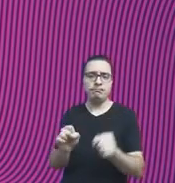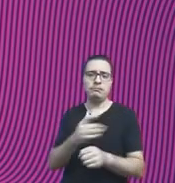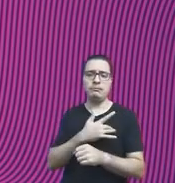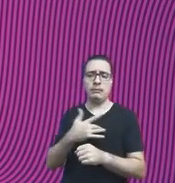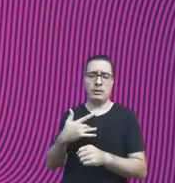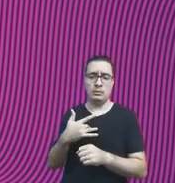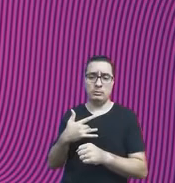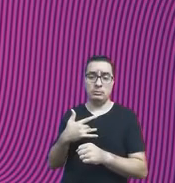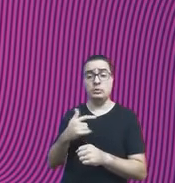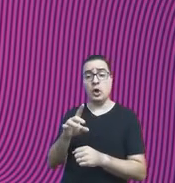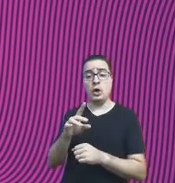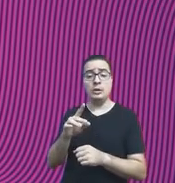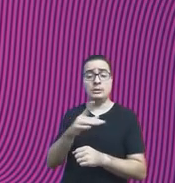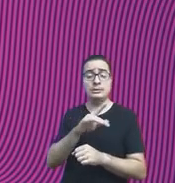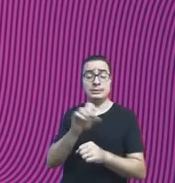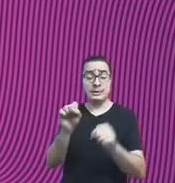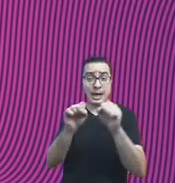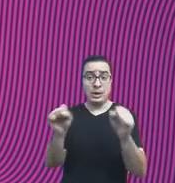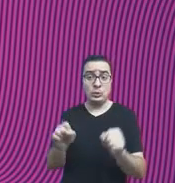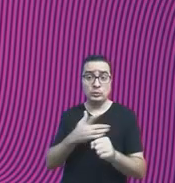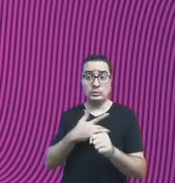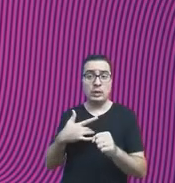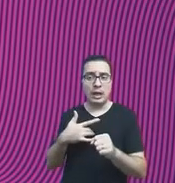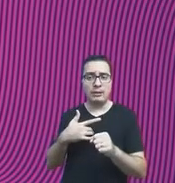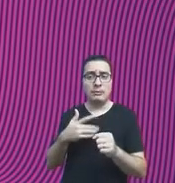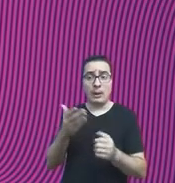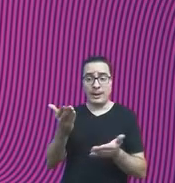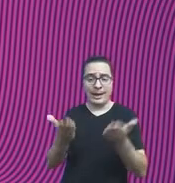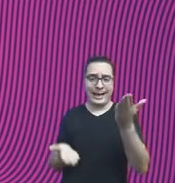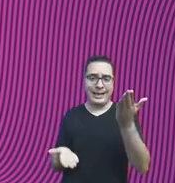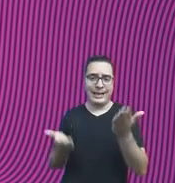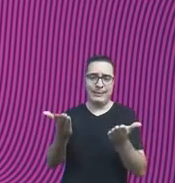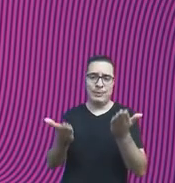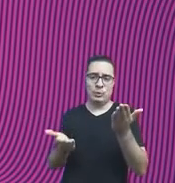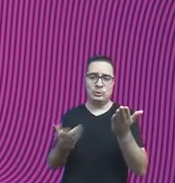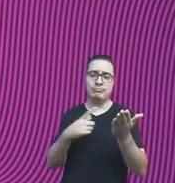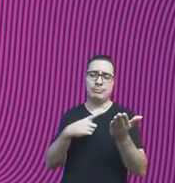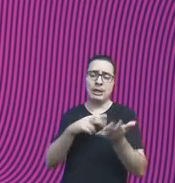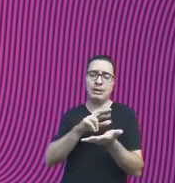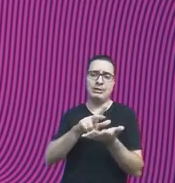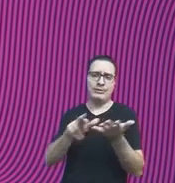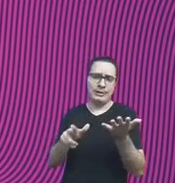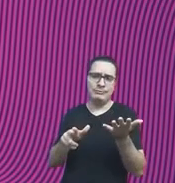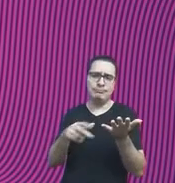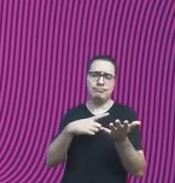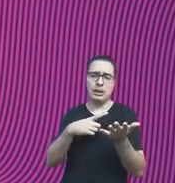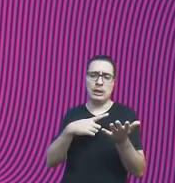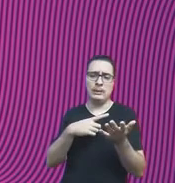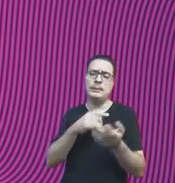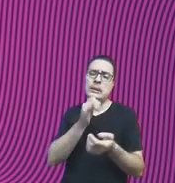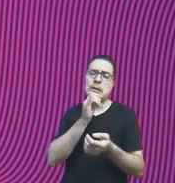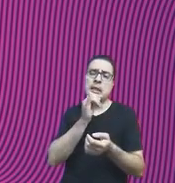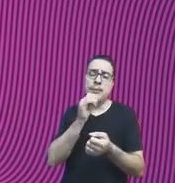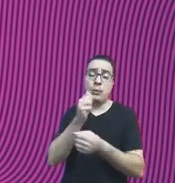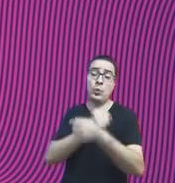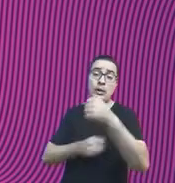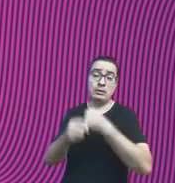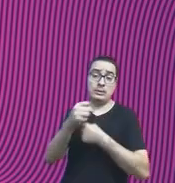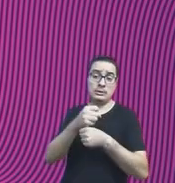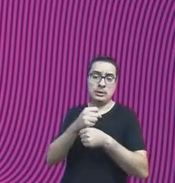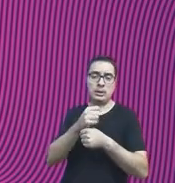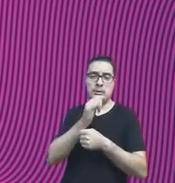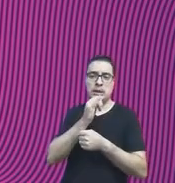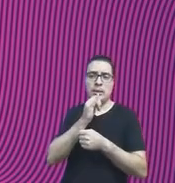mas também trouxe um desequilíbrio entre os stakeholders. Vou dar dois exemplos. No ano passado, por exemplo, o isolamento